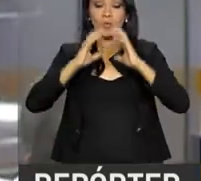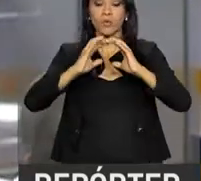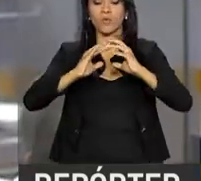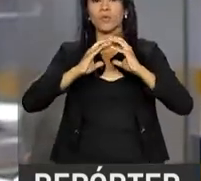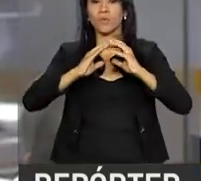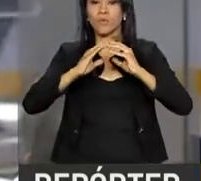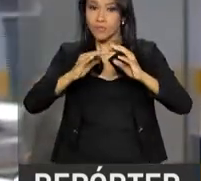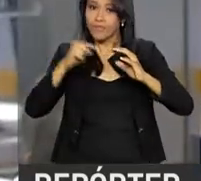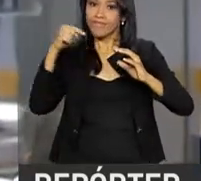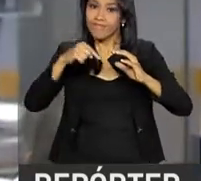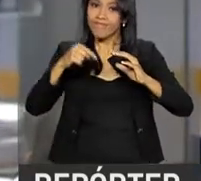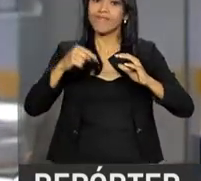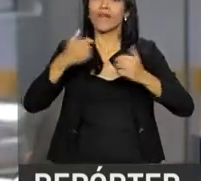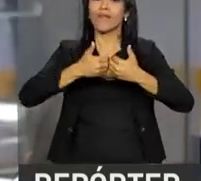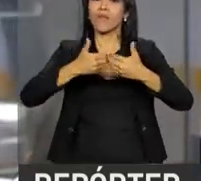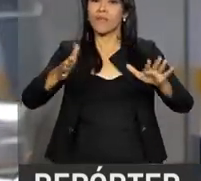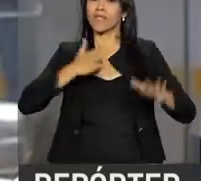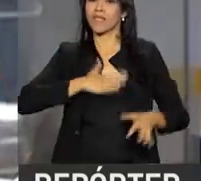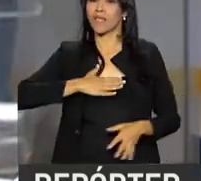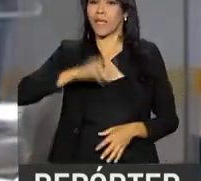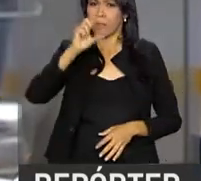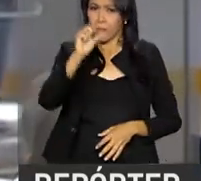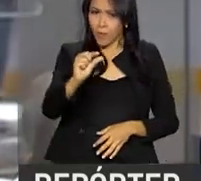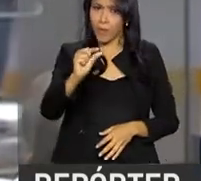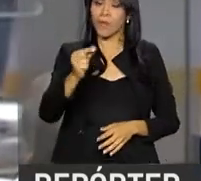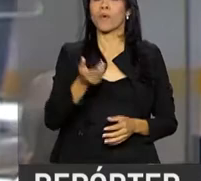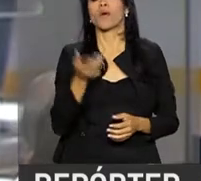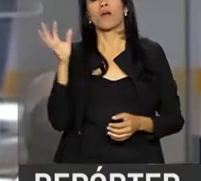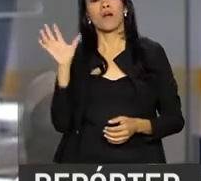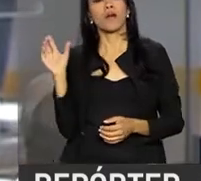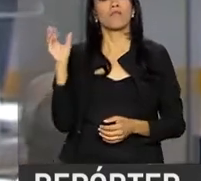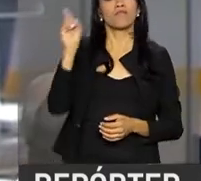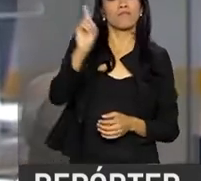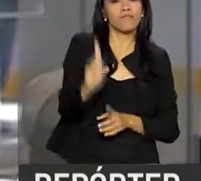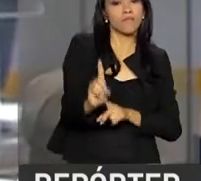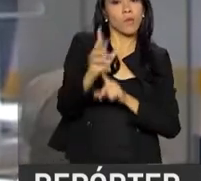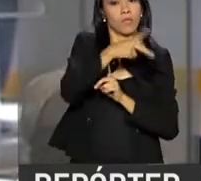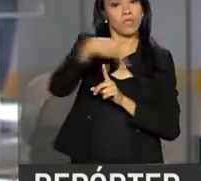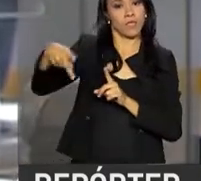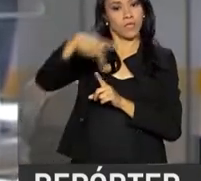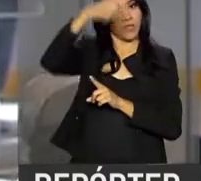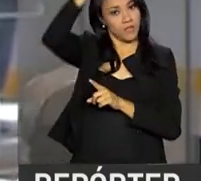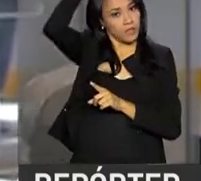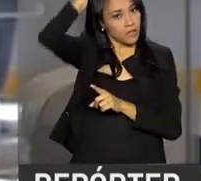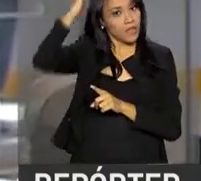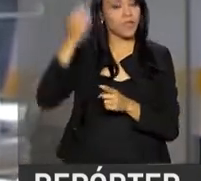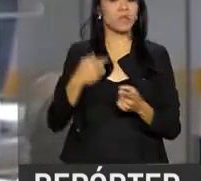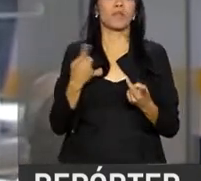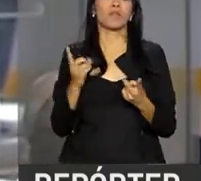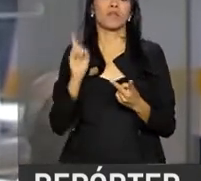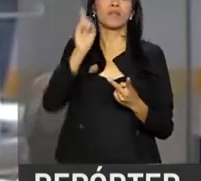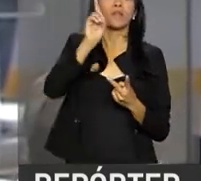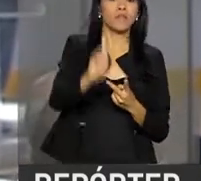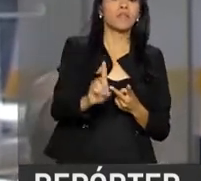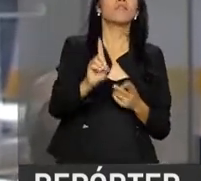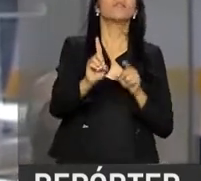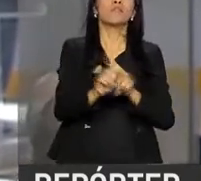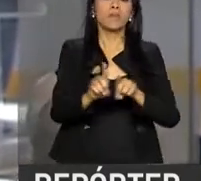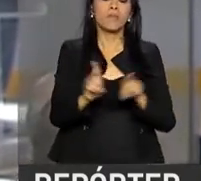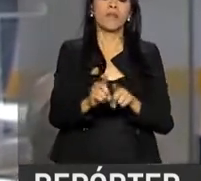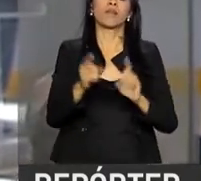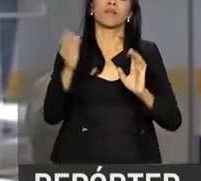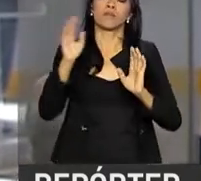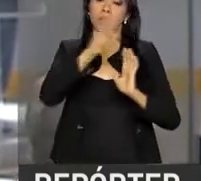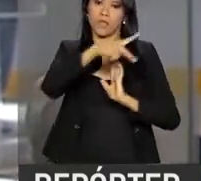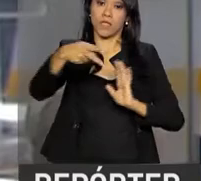para começar daqui a pouquinho aqui no rio de janeiro e vai contar com as presenças do presidente da república michel temer e da câmara dos deputados rodrigo